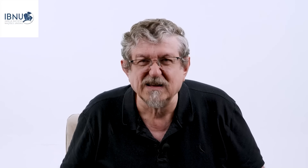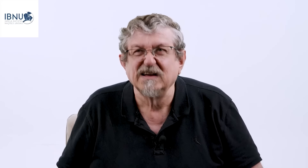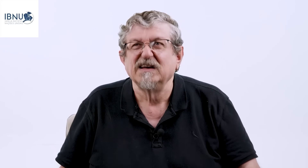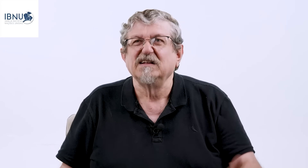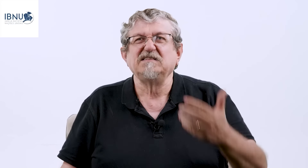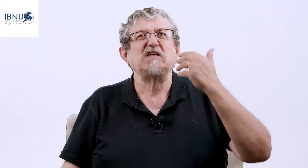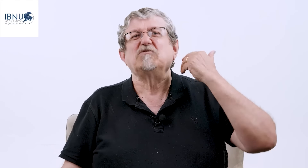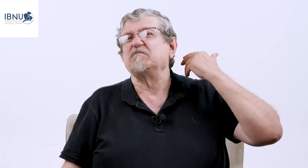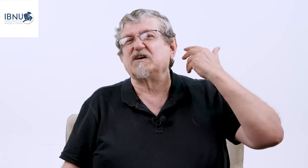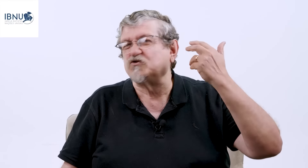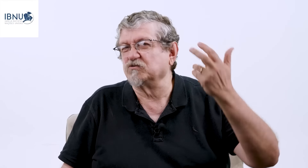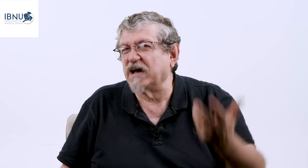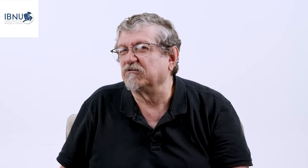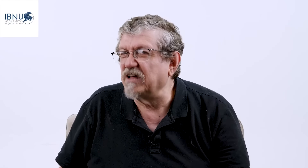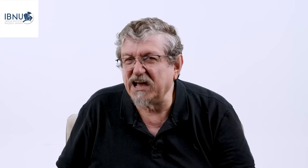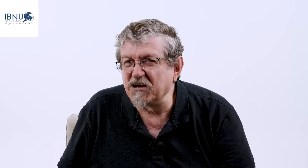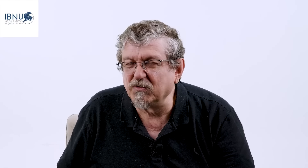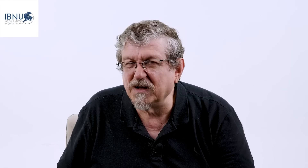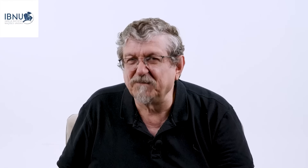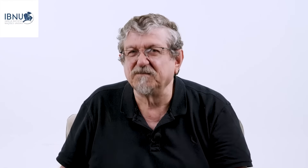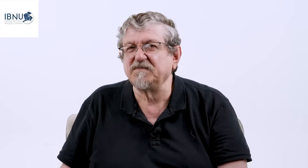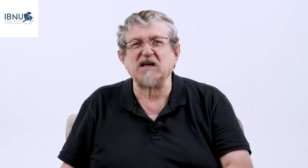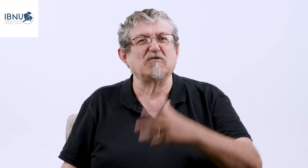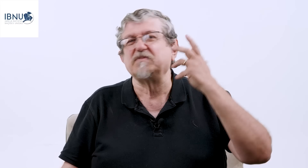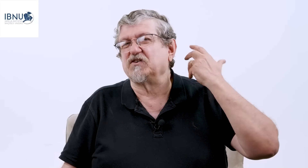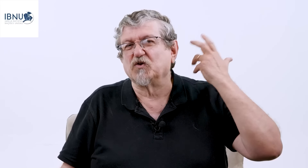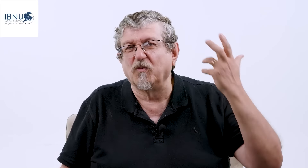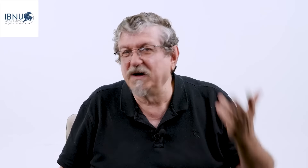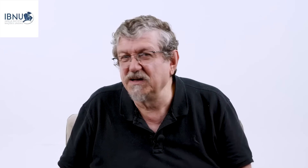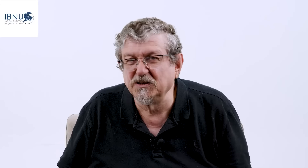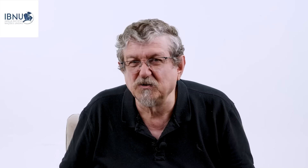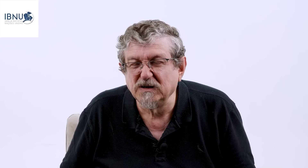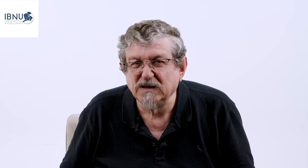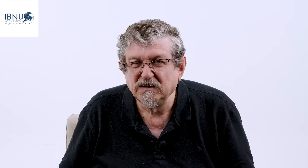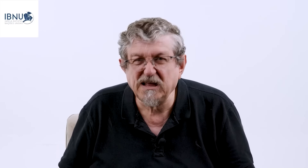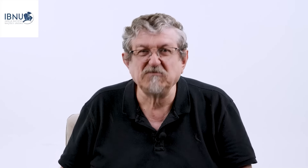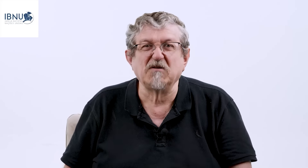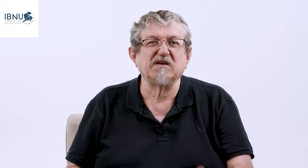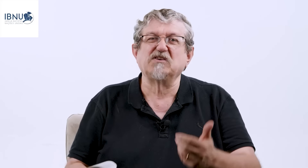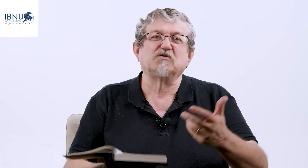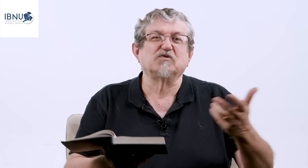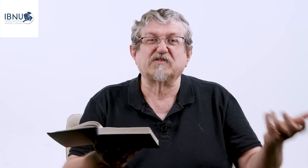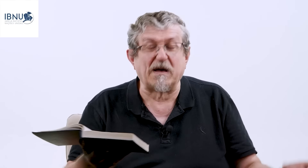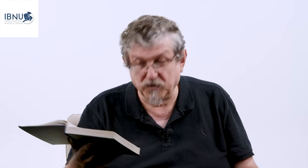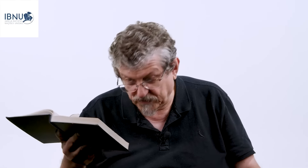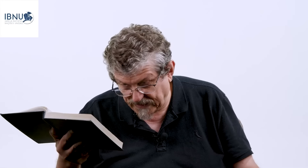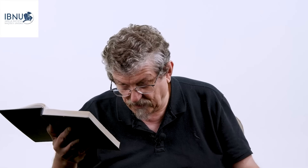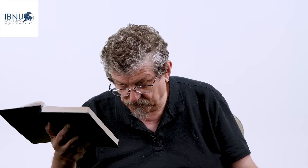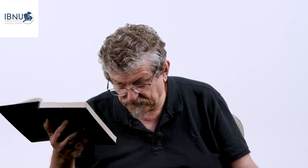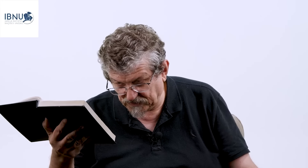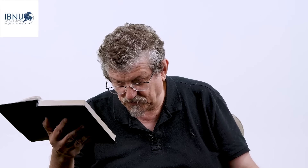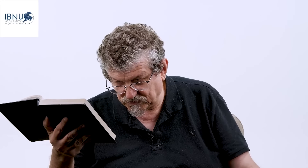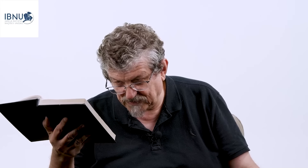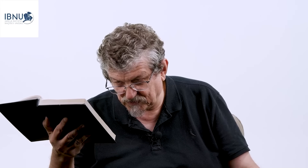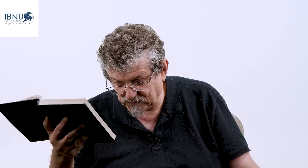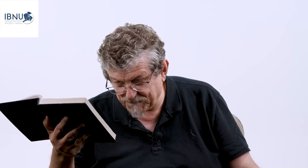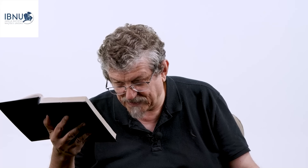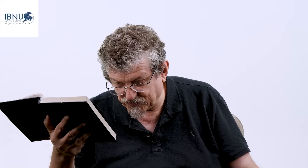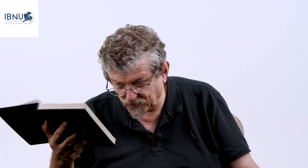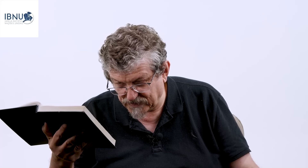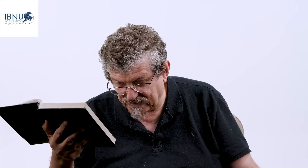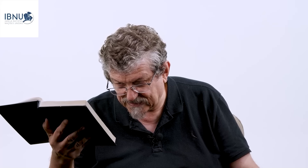admitiria. Nem no ambiente judaico da época, nem no ambiente romano, nem no ambiente dos sábios gregos. O que diz o